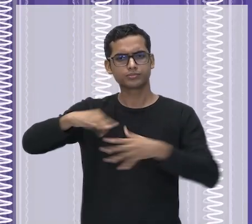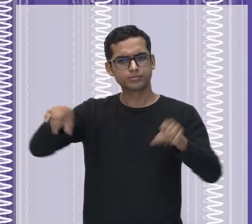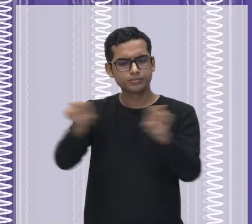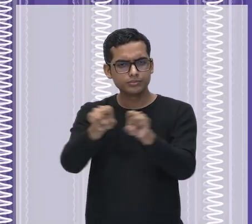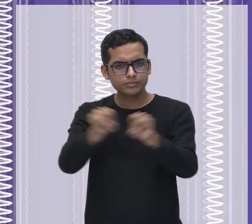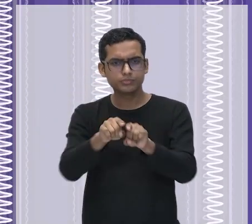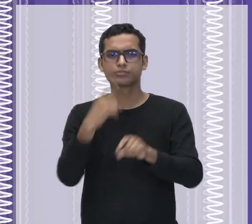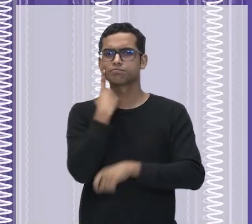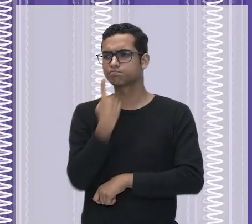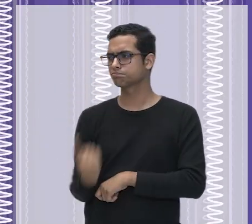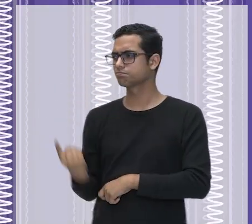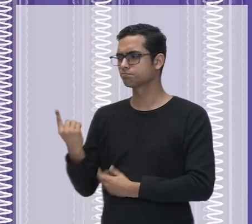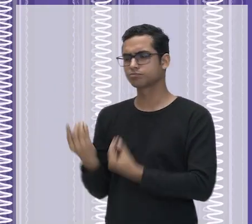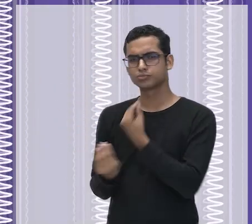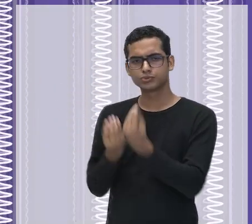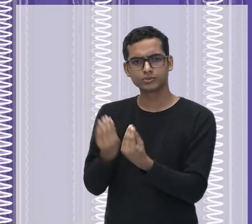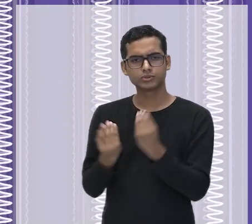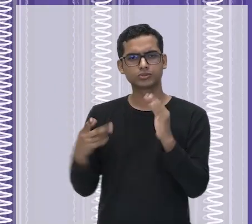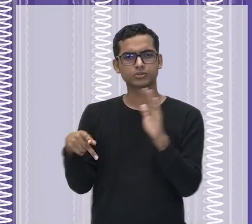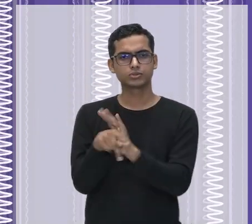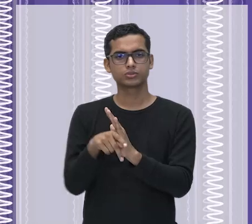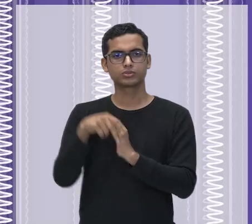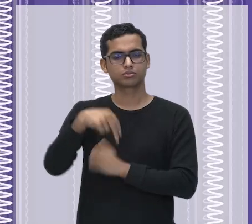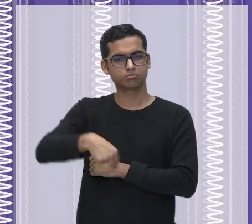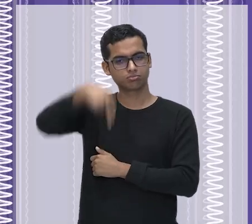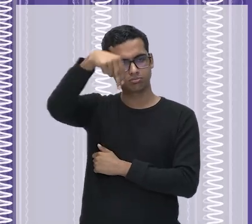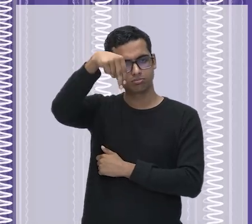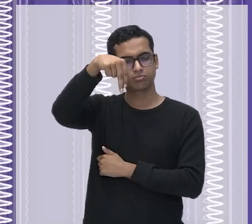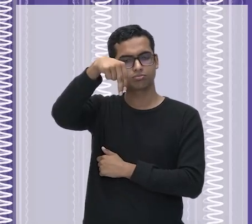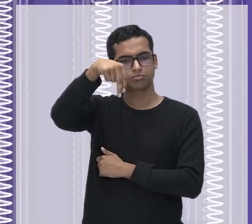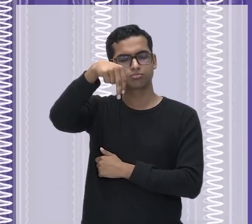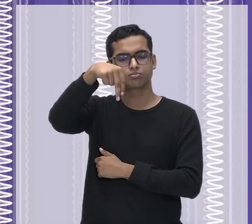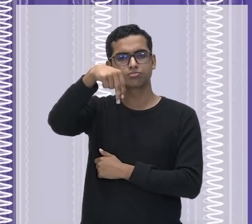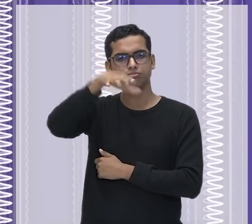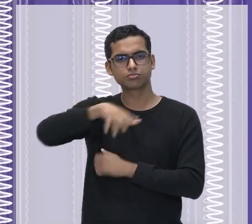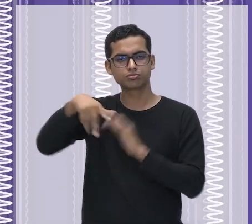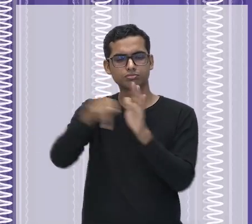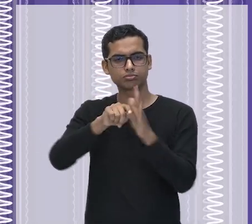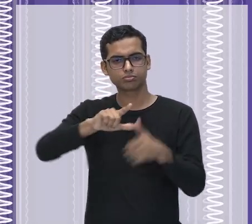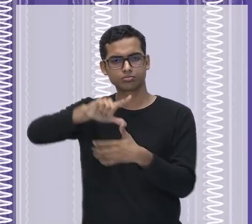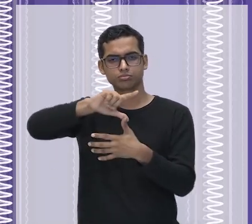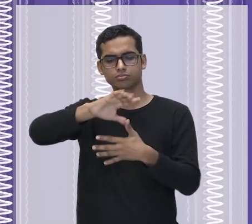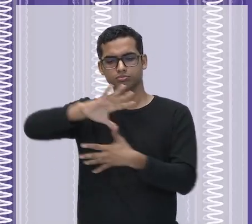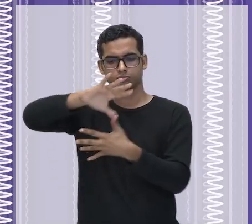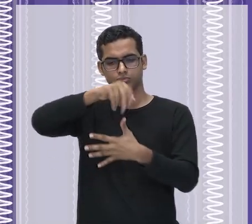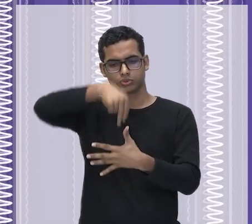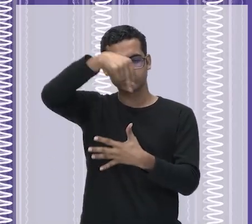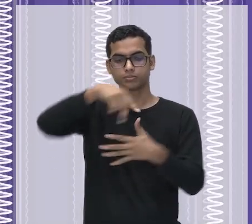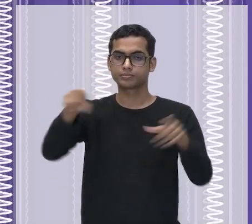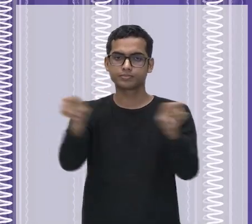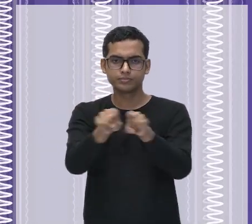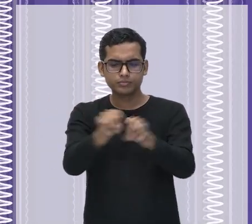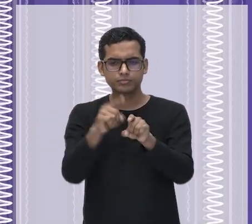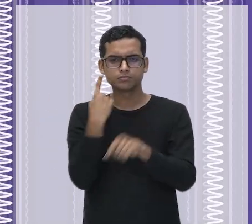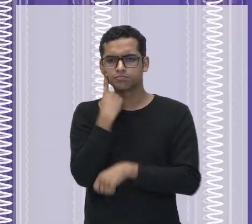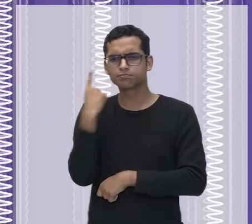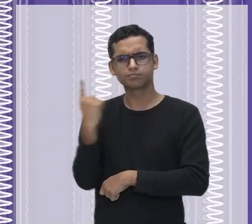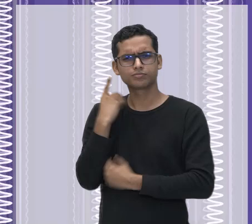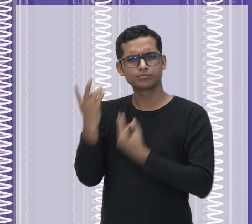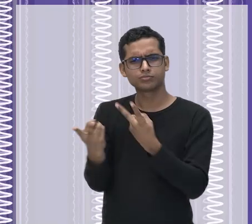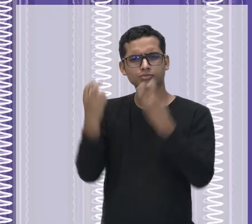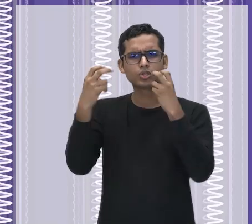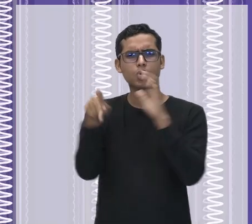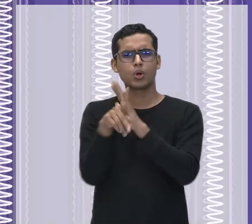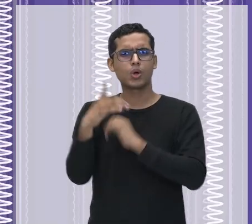pouco mais ao norte, tem essa percepção desse dia, né, esse dia de